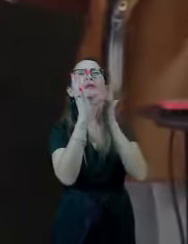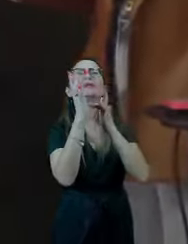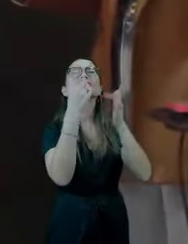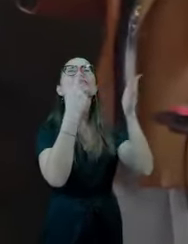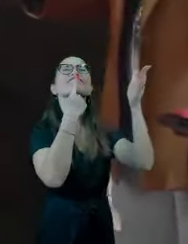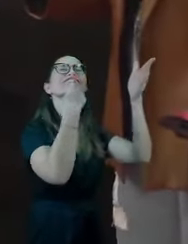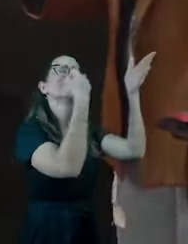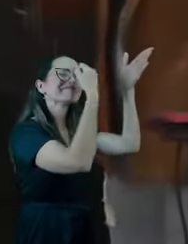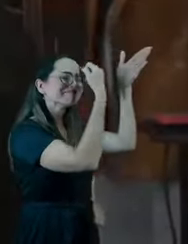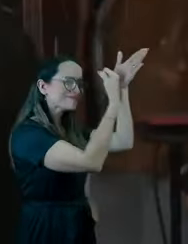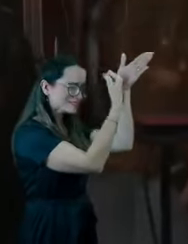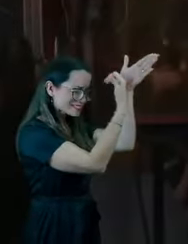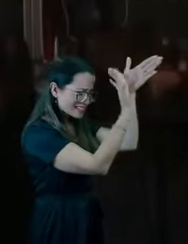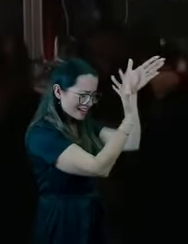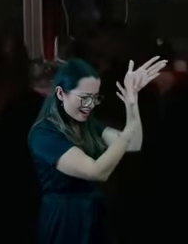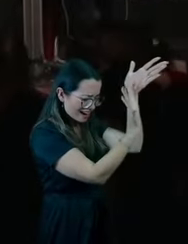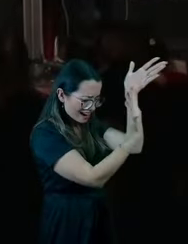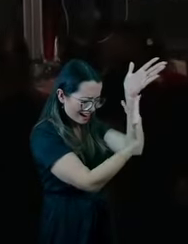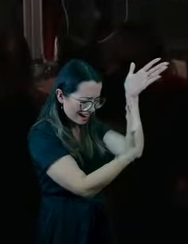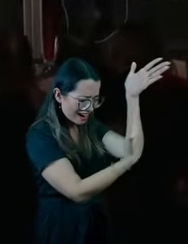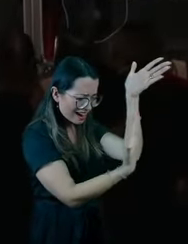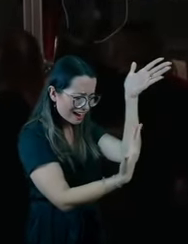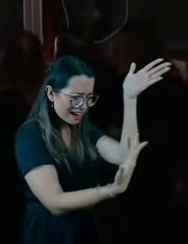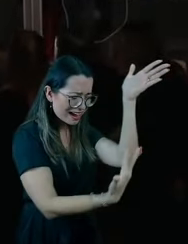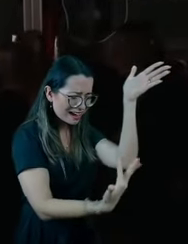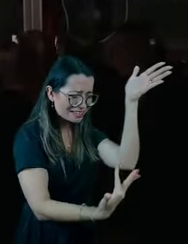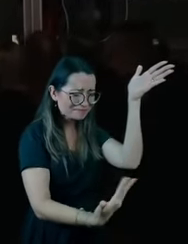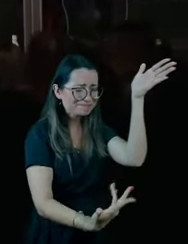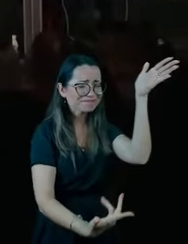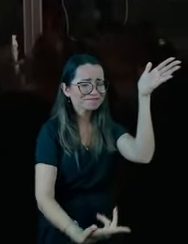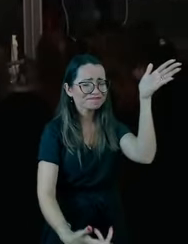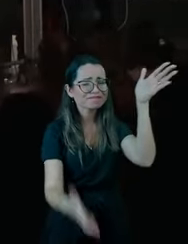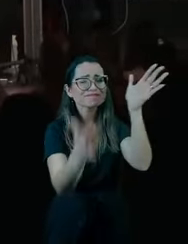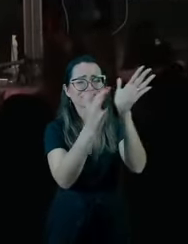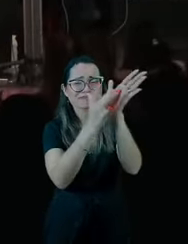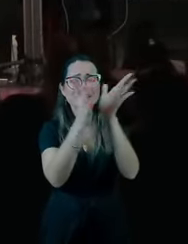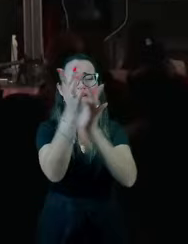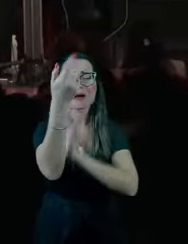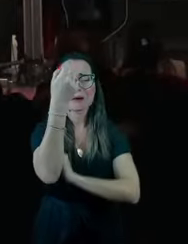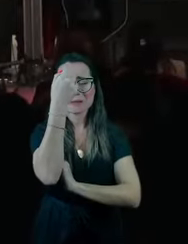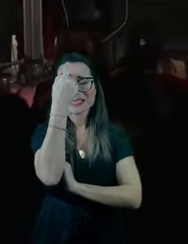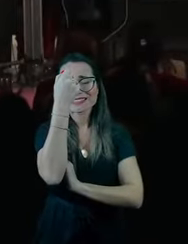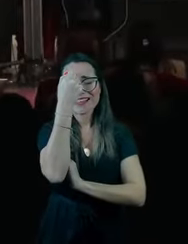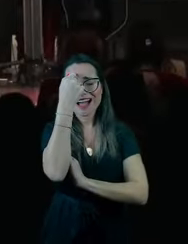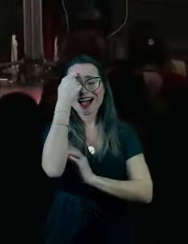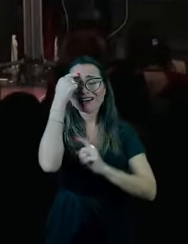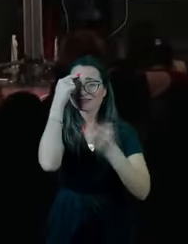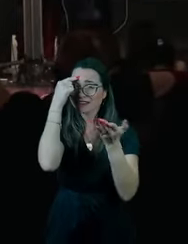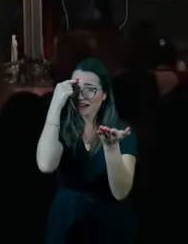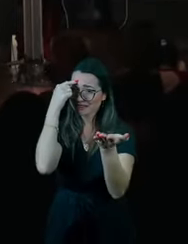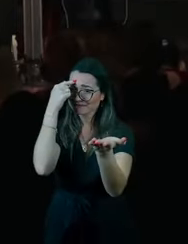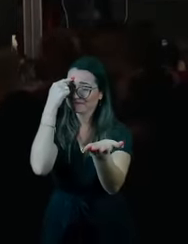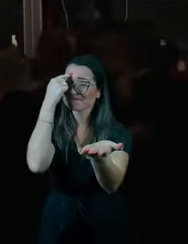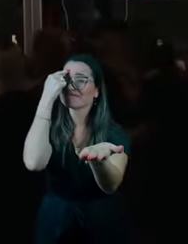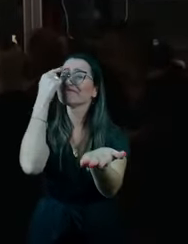derramou sua vida, em quem ele pensava? Ele pensava em ti.